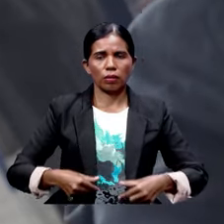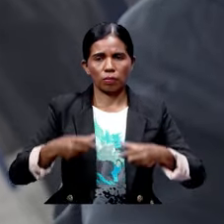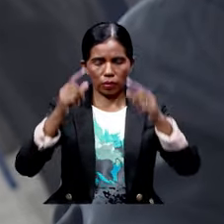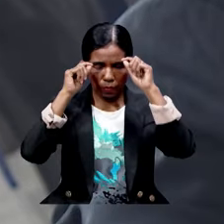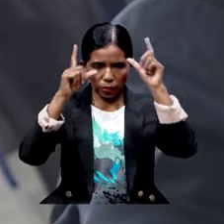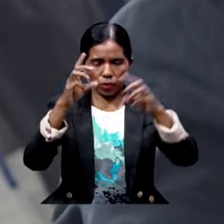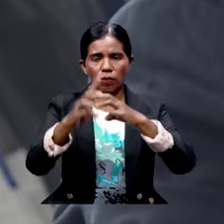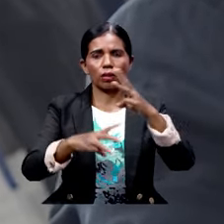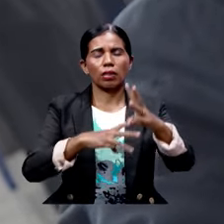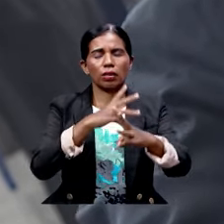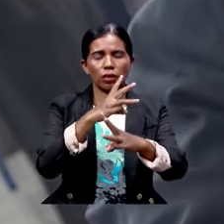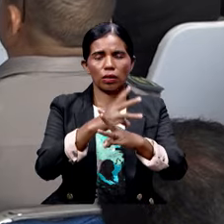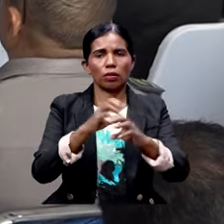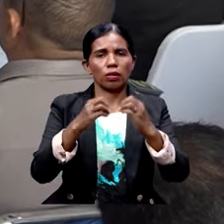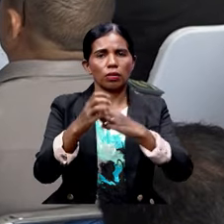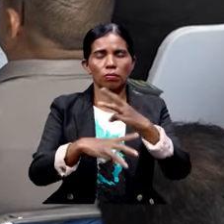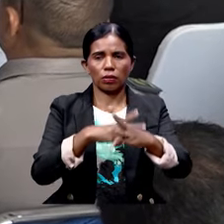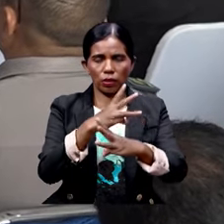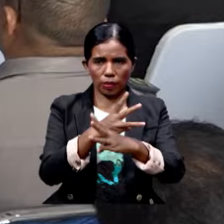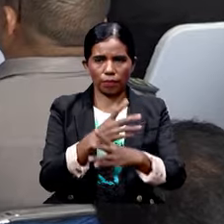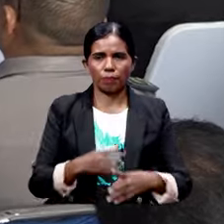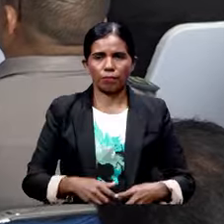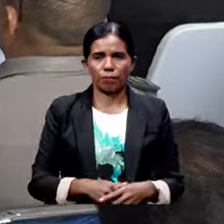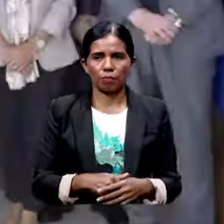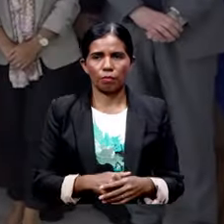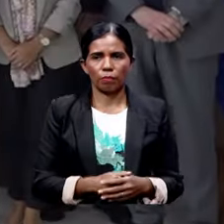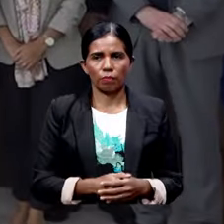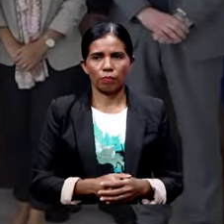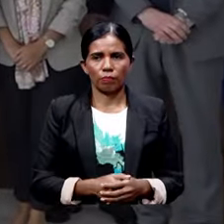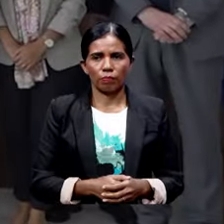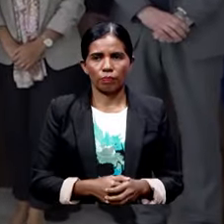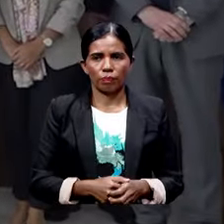para a Organização Mundial no Regional Sira. Romaldo Neves, Tito Silva, Ziamen.